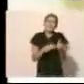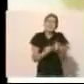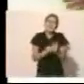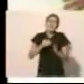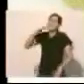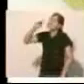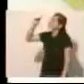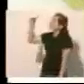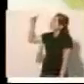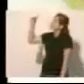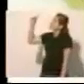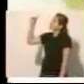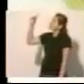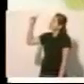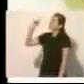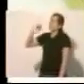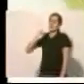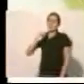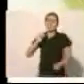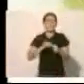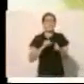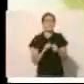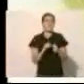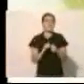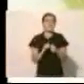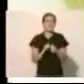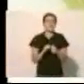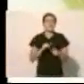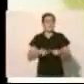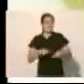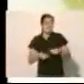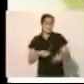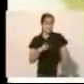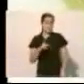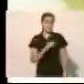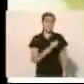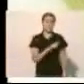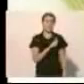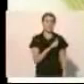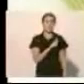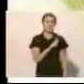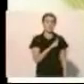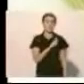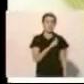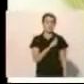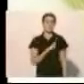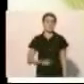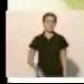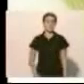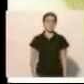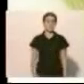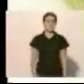Algumas das senhoras que já perderam filhos, ou dor terrível, a mãe tem que sepultar um filho. Parece que a lógica é o filho sepultar a mãe.